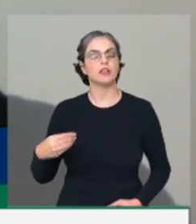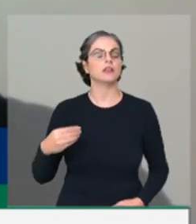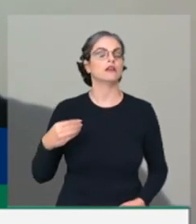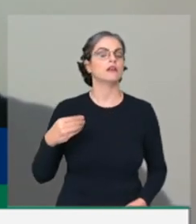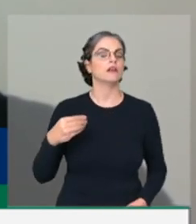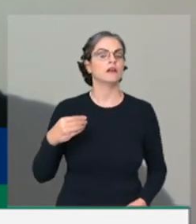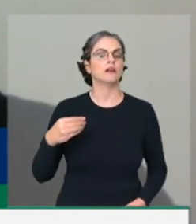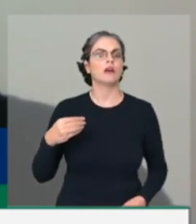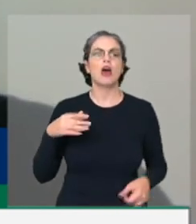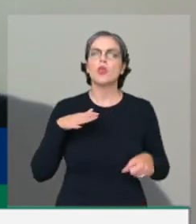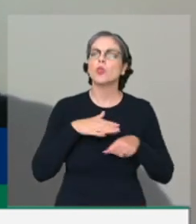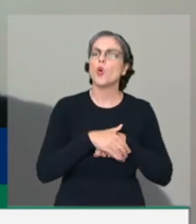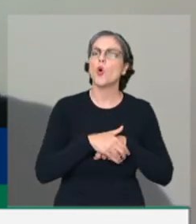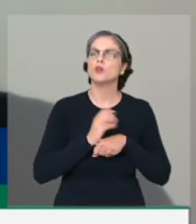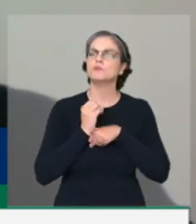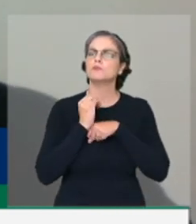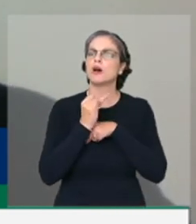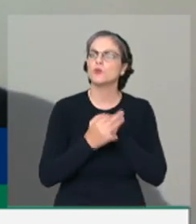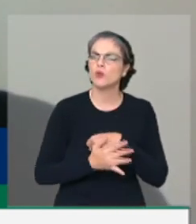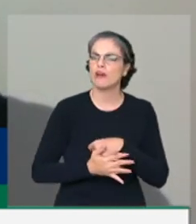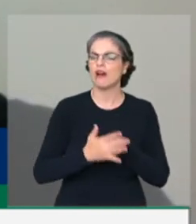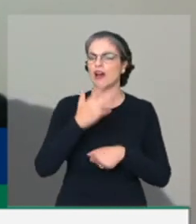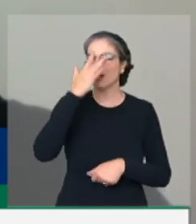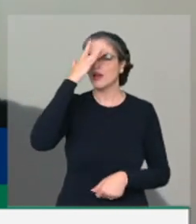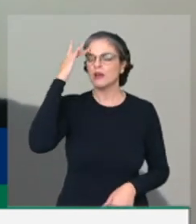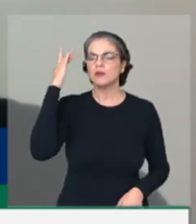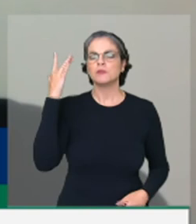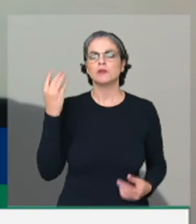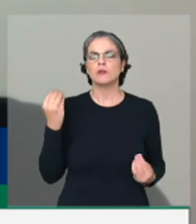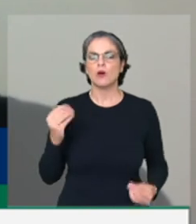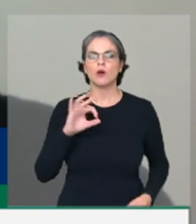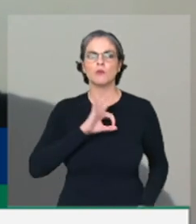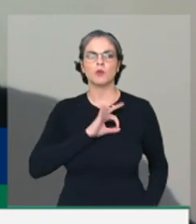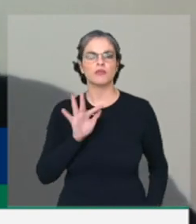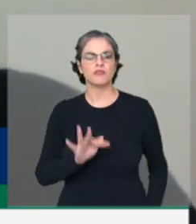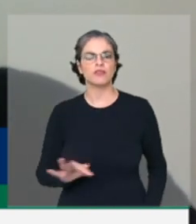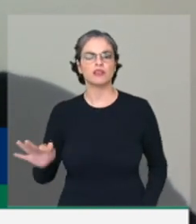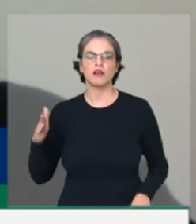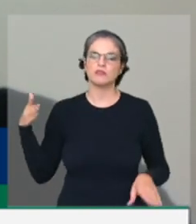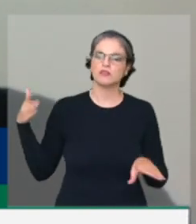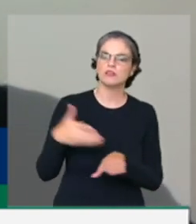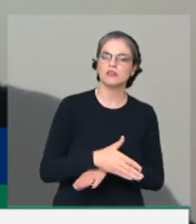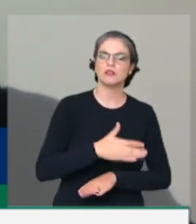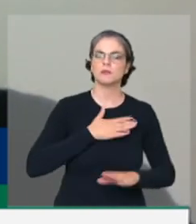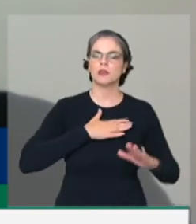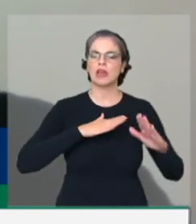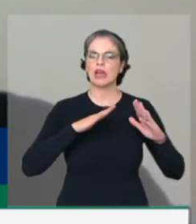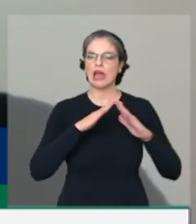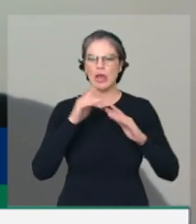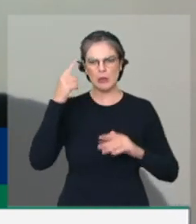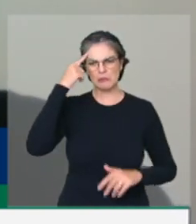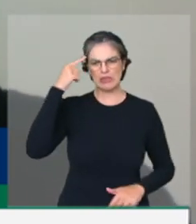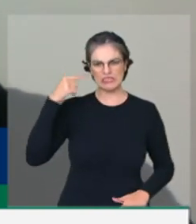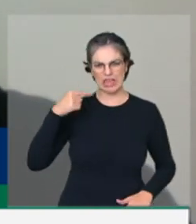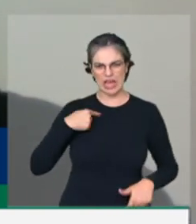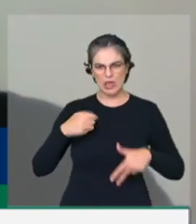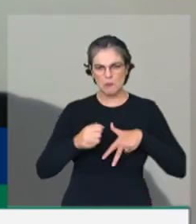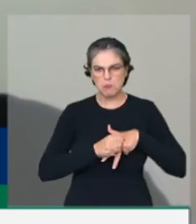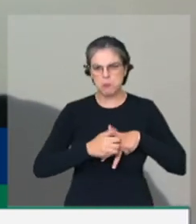repito, a Polícia Federal foi até minha casa como se buscassem um terrorista.